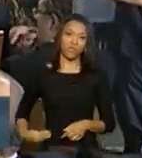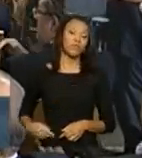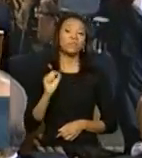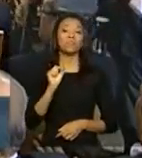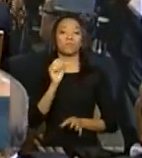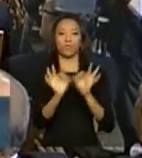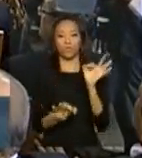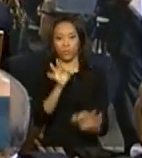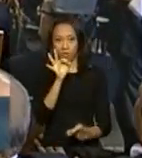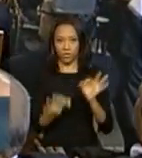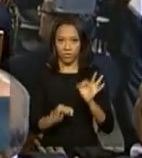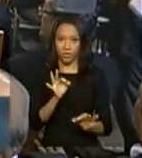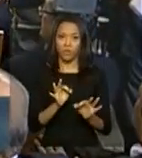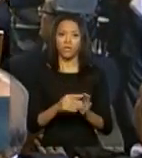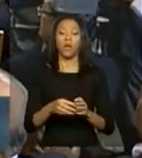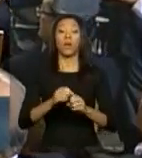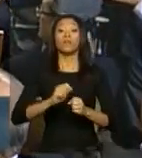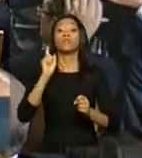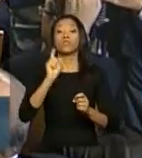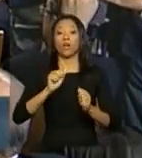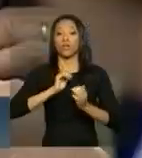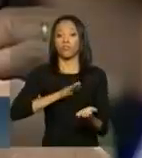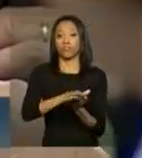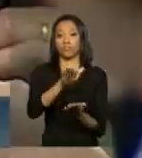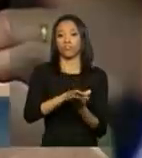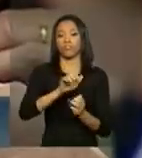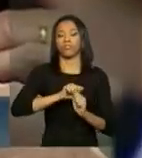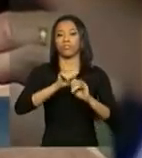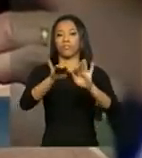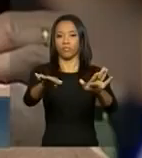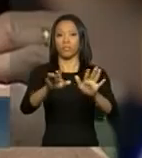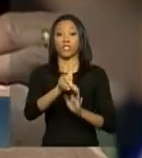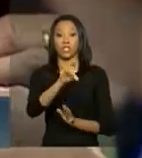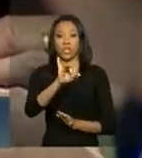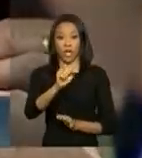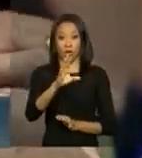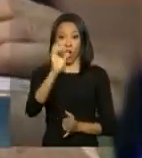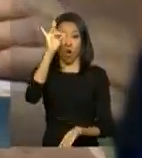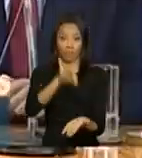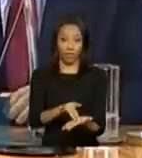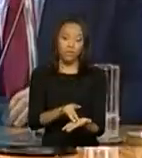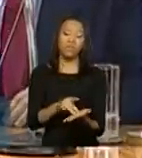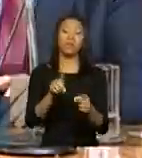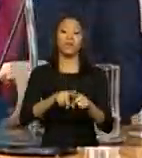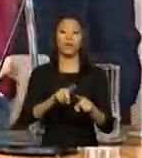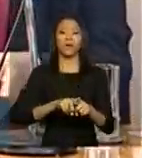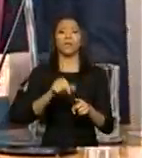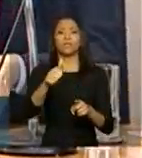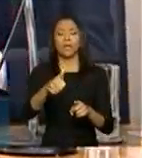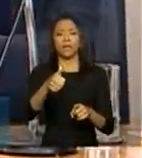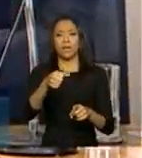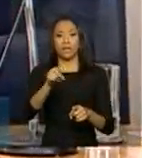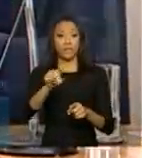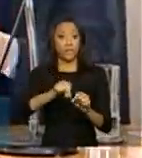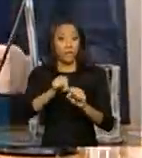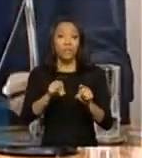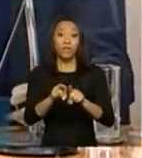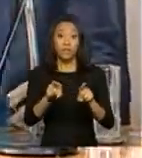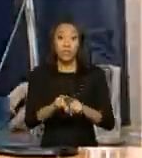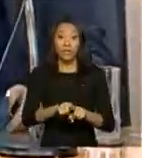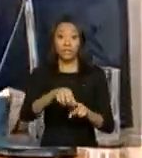justiça, publicado no Diário Oficial da União, 194º Dia da Independência